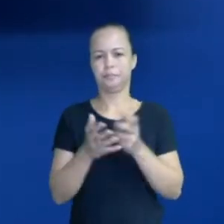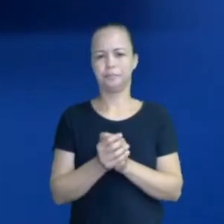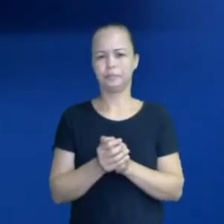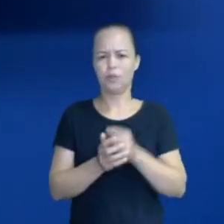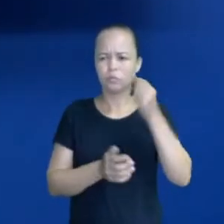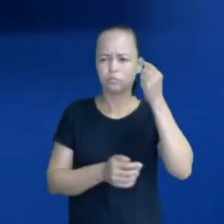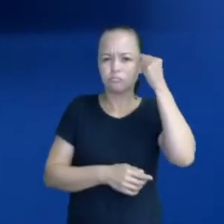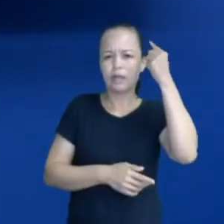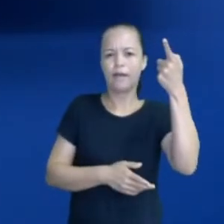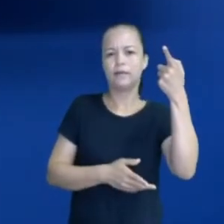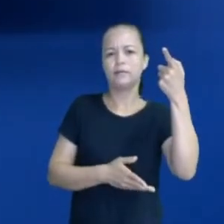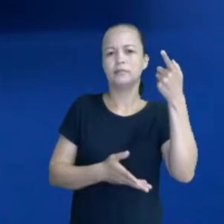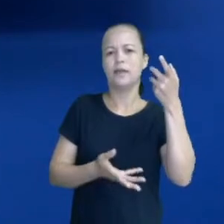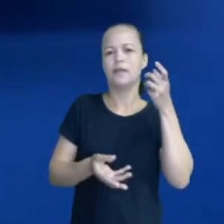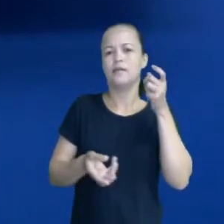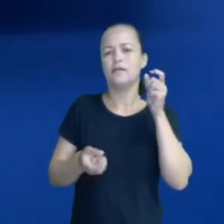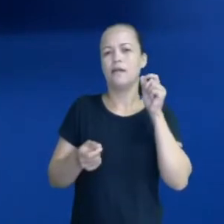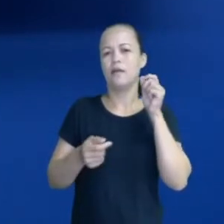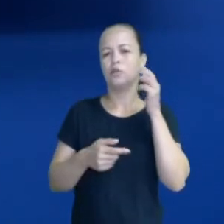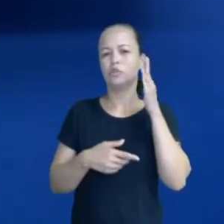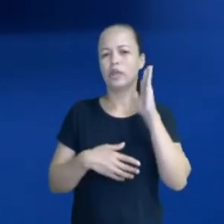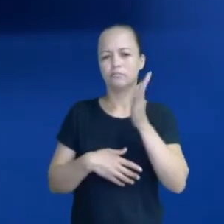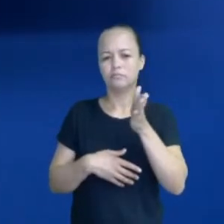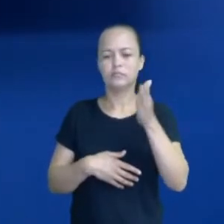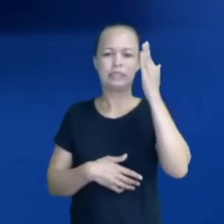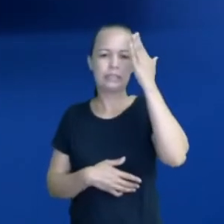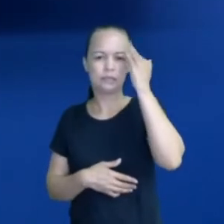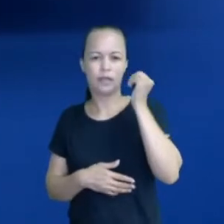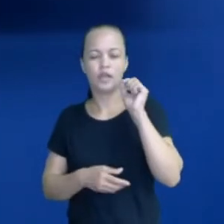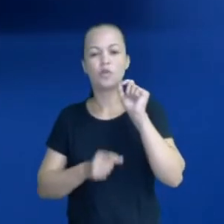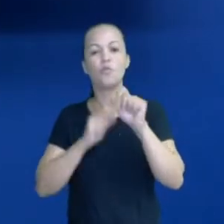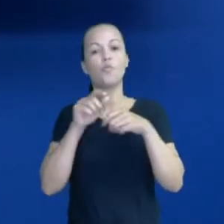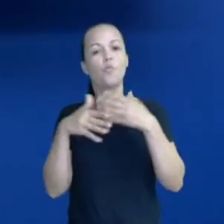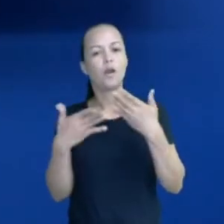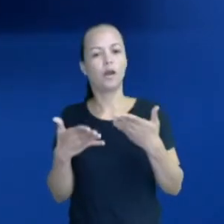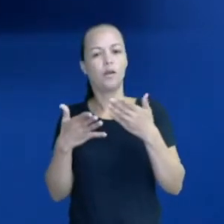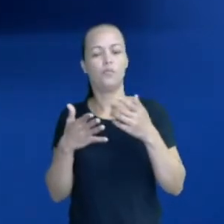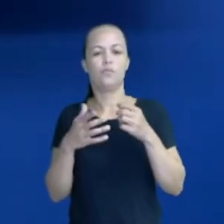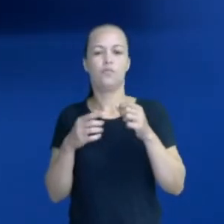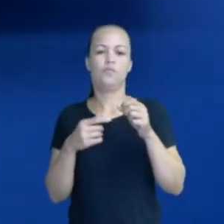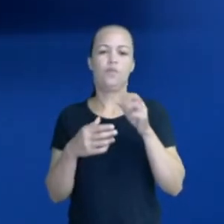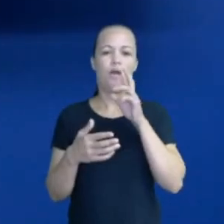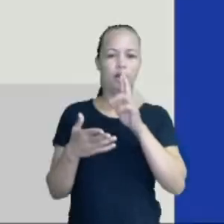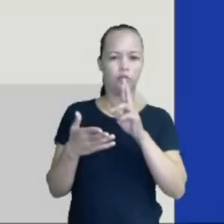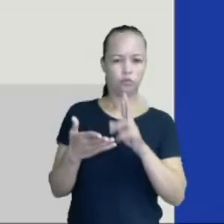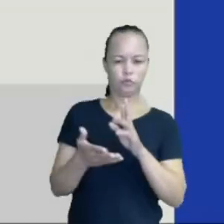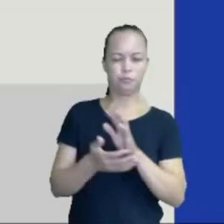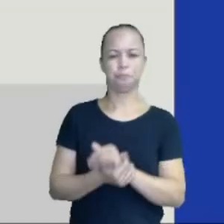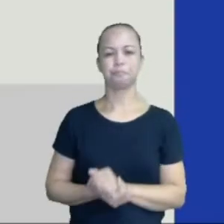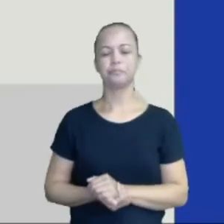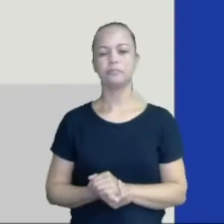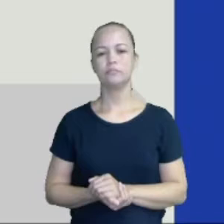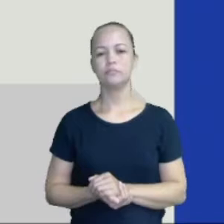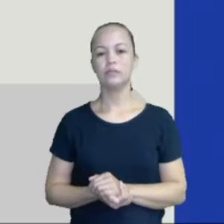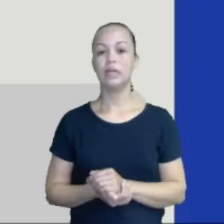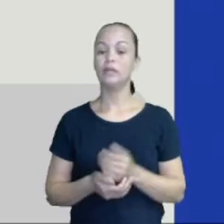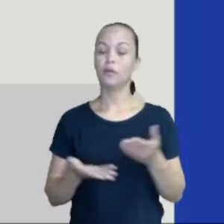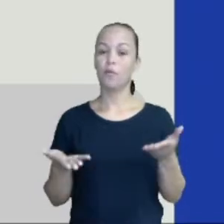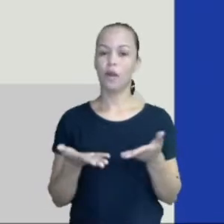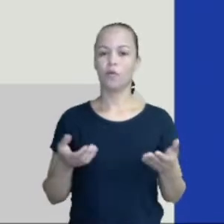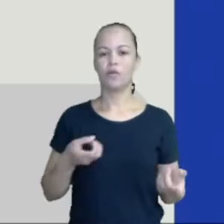já mato rapidinho a questão. Beleza? Então presta bem atenção agora que a gente volta para o nosso